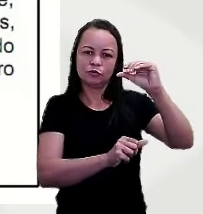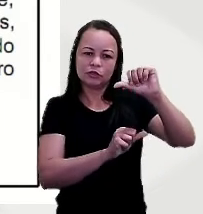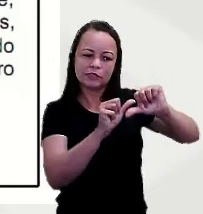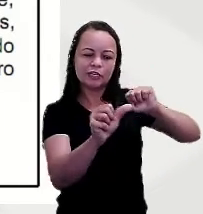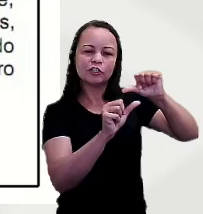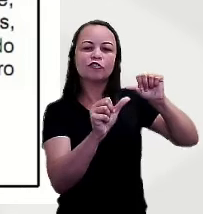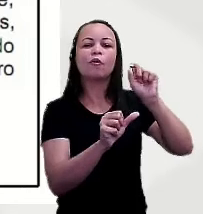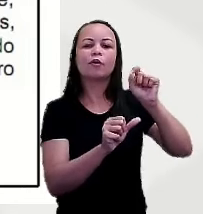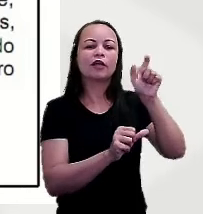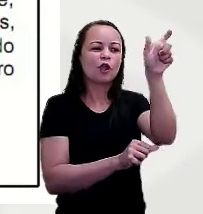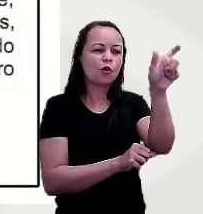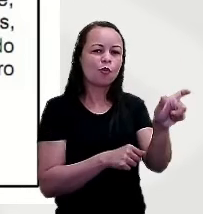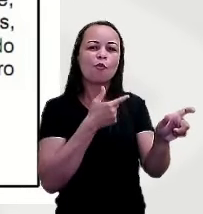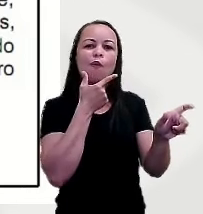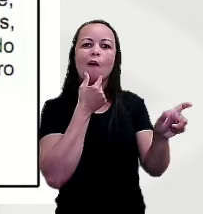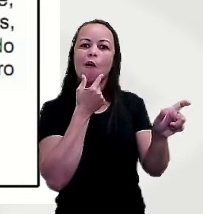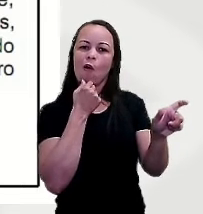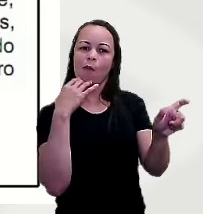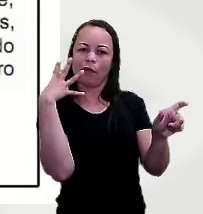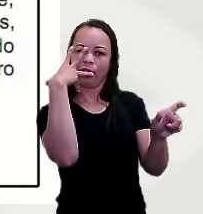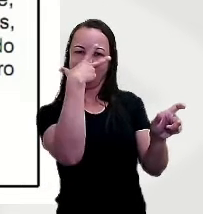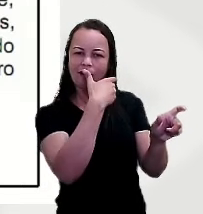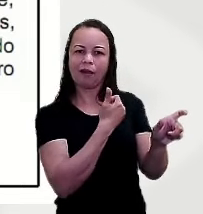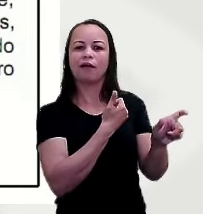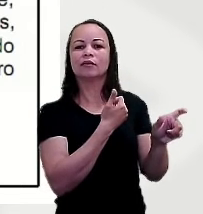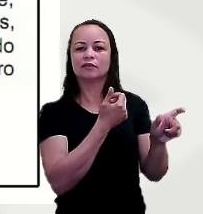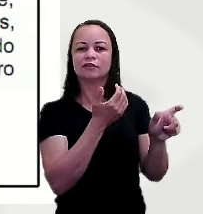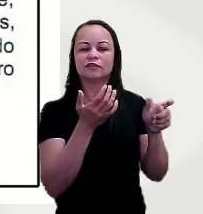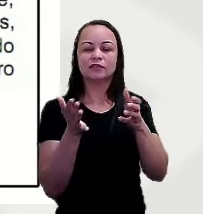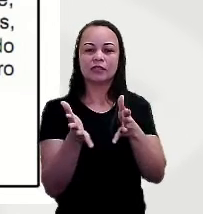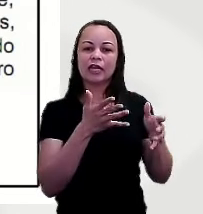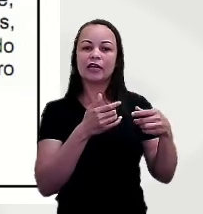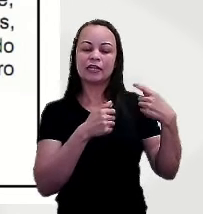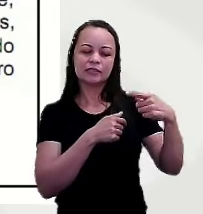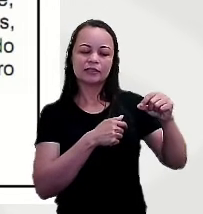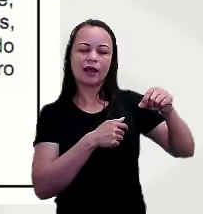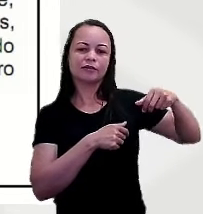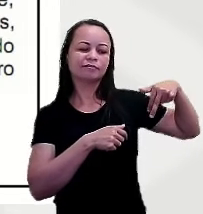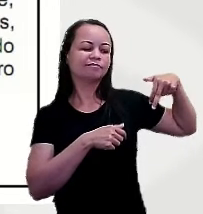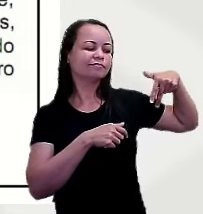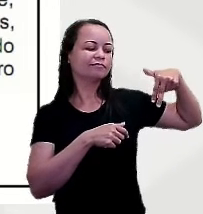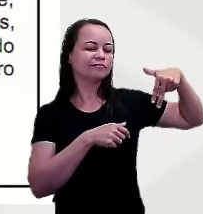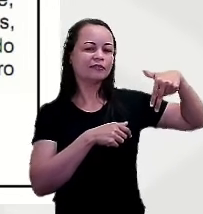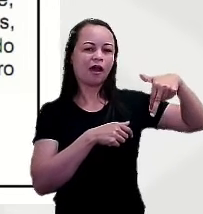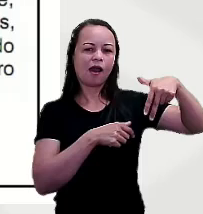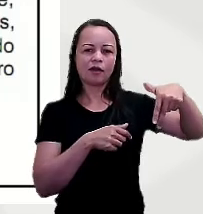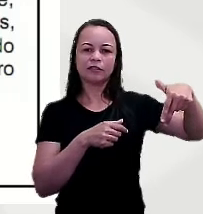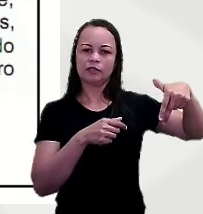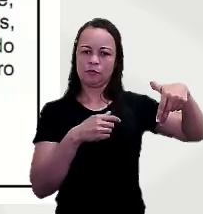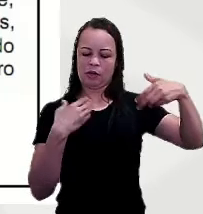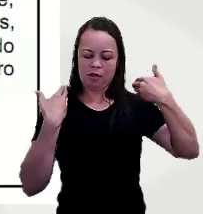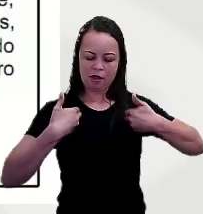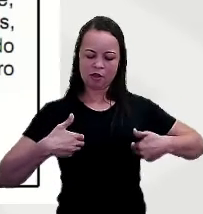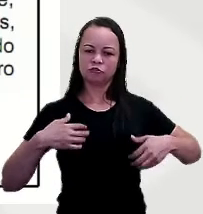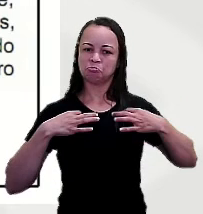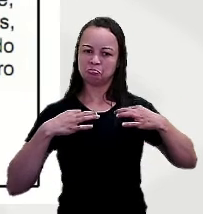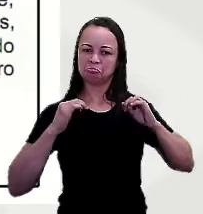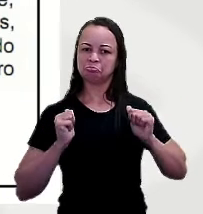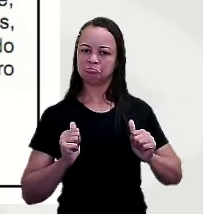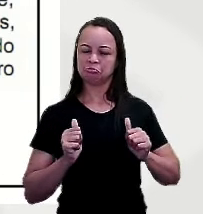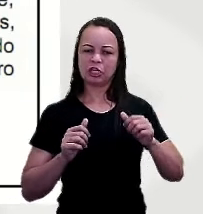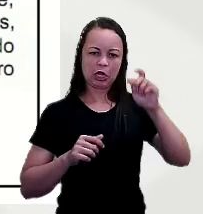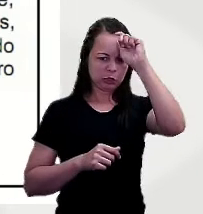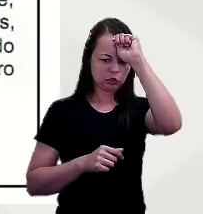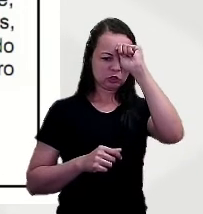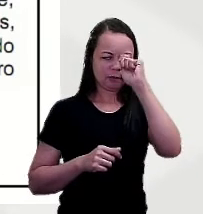piscando o olho, tá vendo? Ele sai das águas muito bem vestido e de chapéu para esconder o